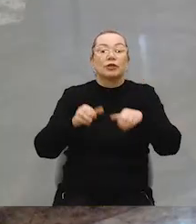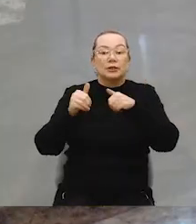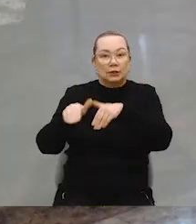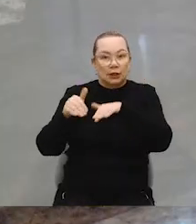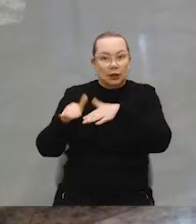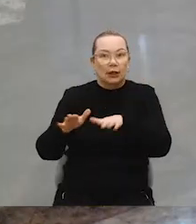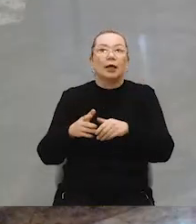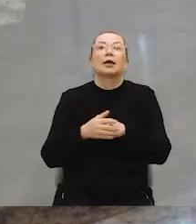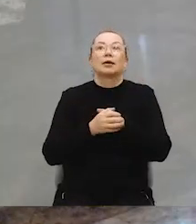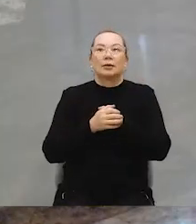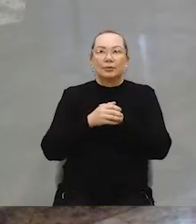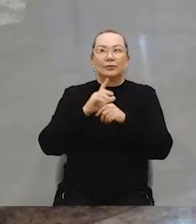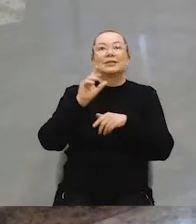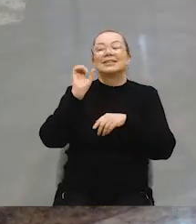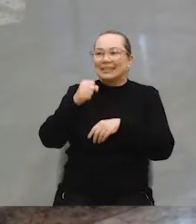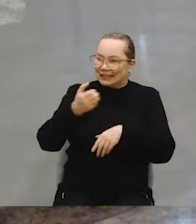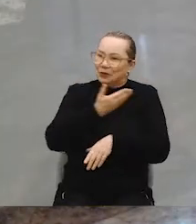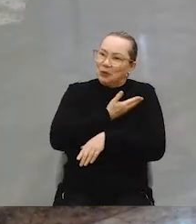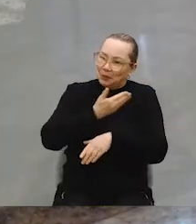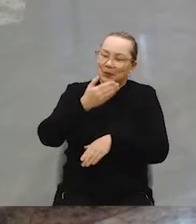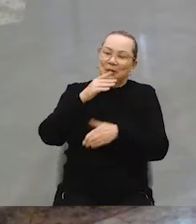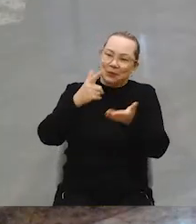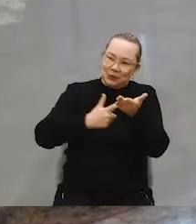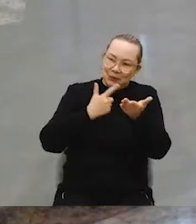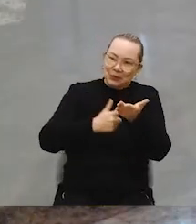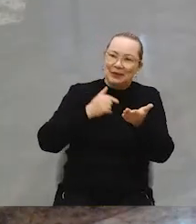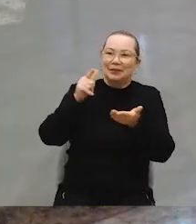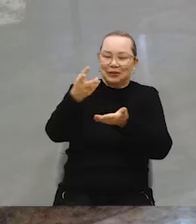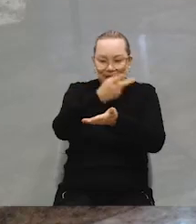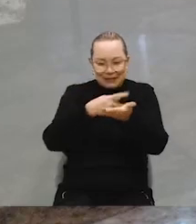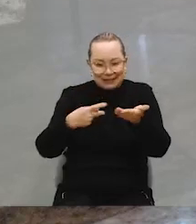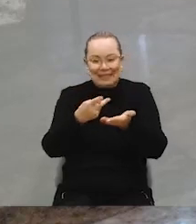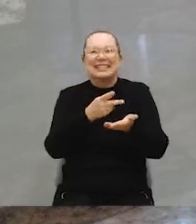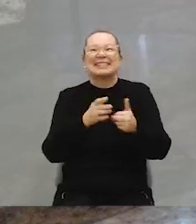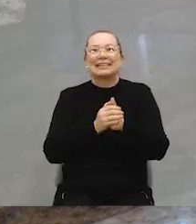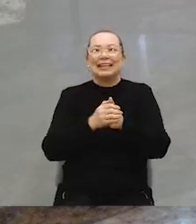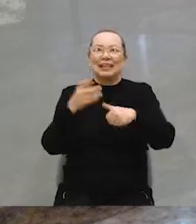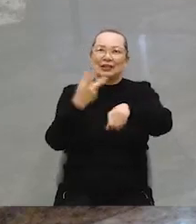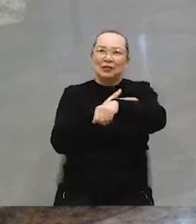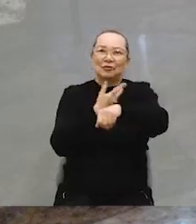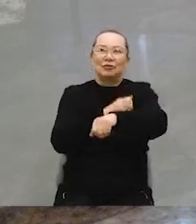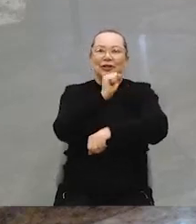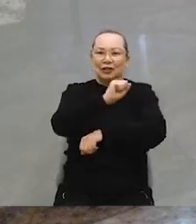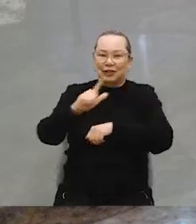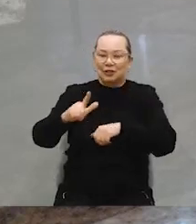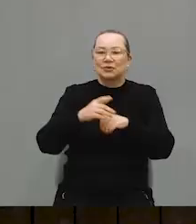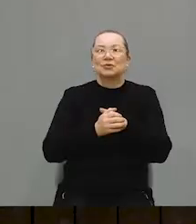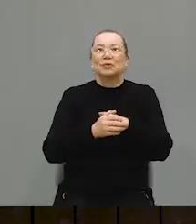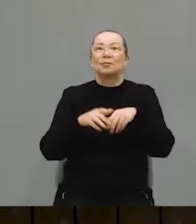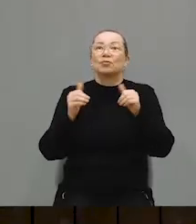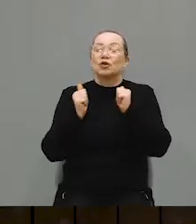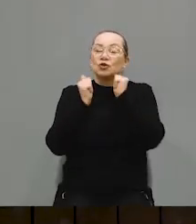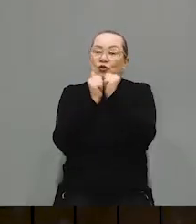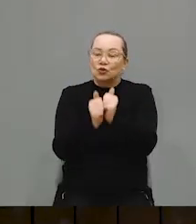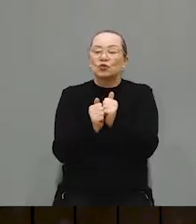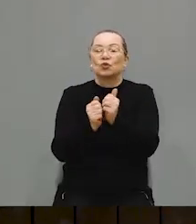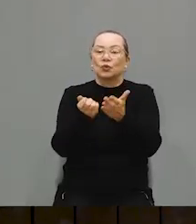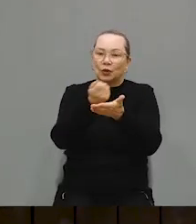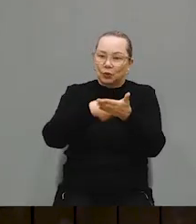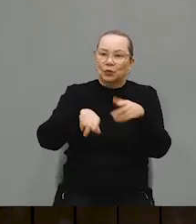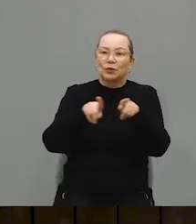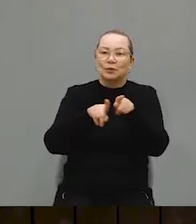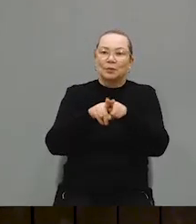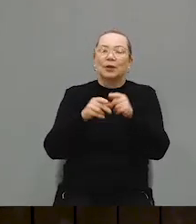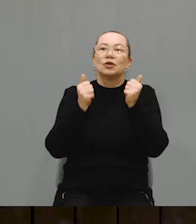nosso amigo do livro aqui, o Hernani Carraro, com quem conversamos, ilustrador da Ovelha Azul, coautor junto com o Elvio Gonçalves,